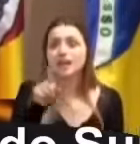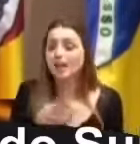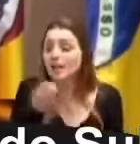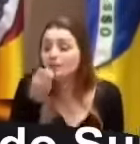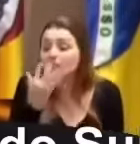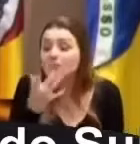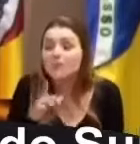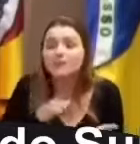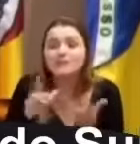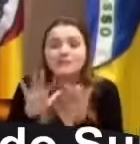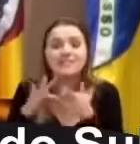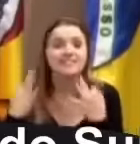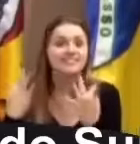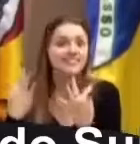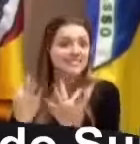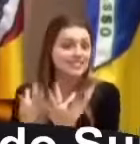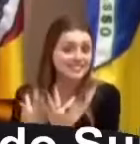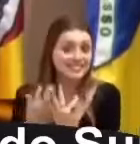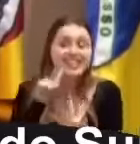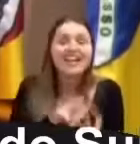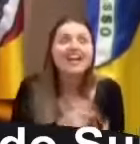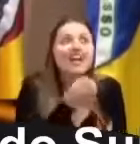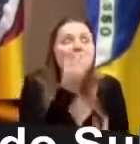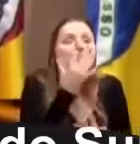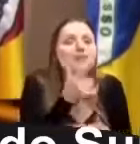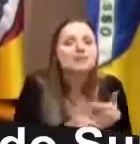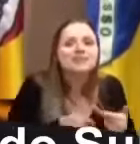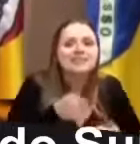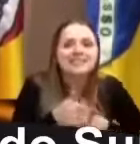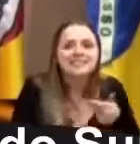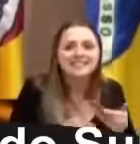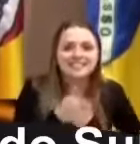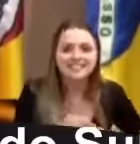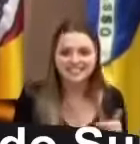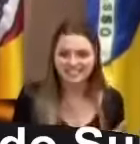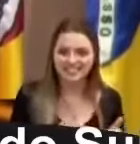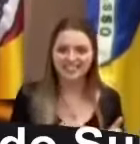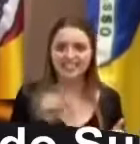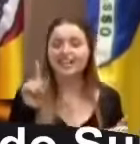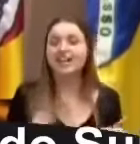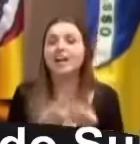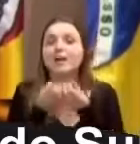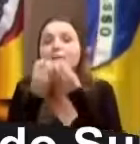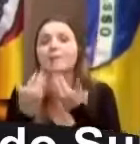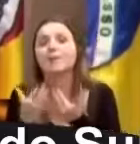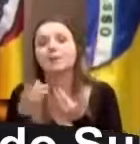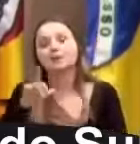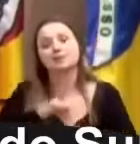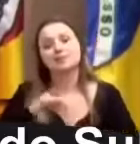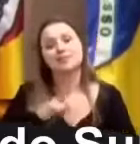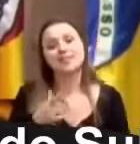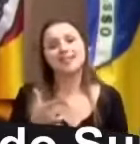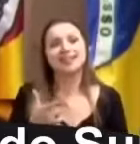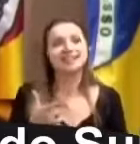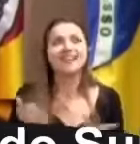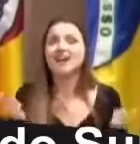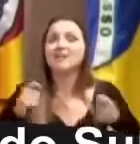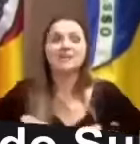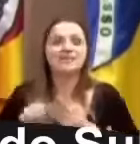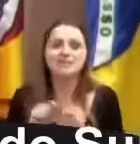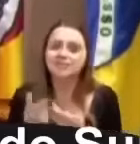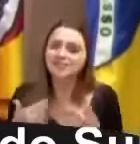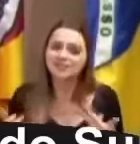vale a pena ter uma família, vale a pena trabalhar, vale a pena ter mérito nas